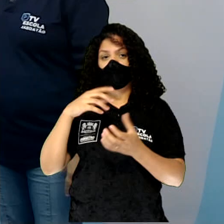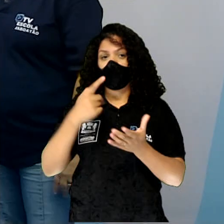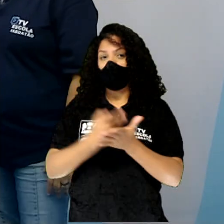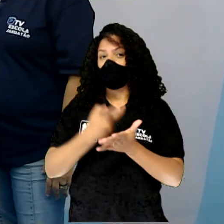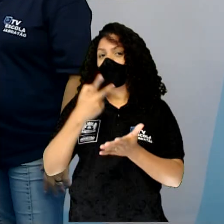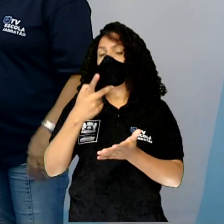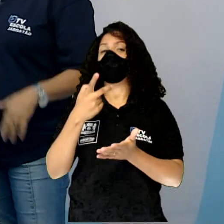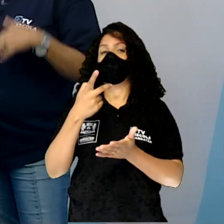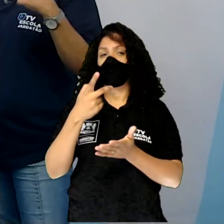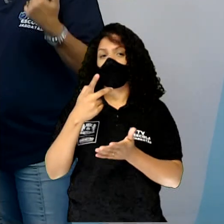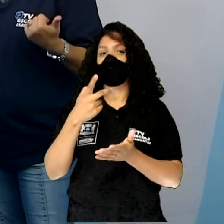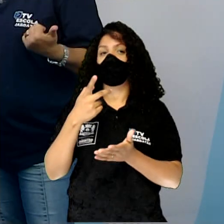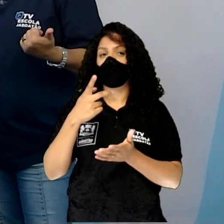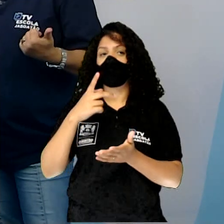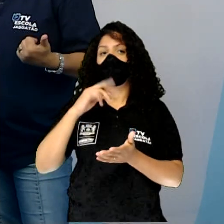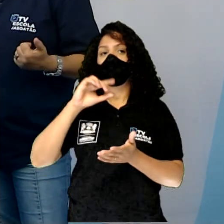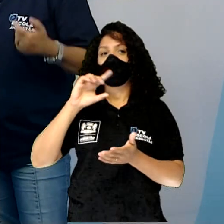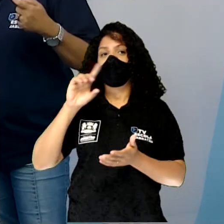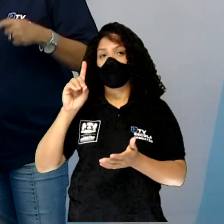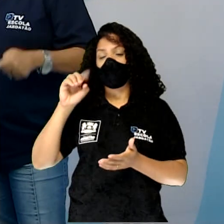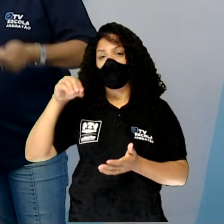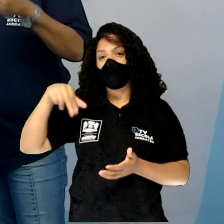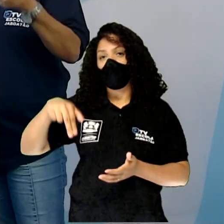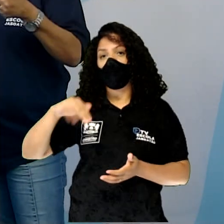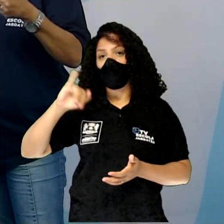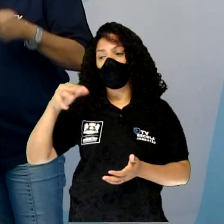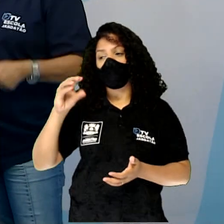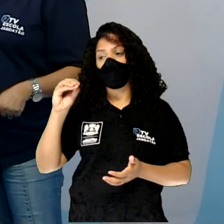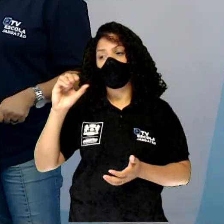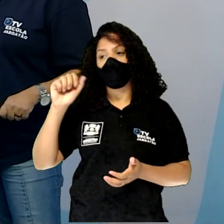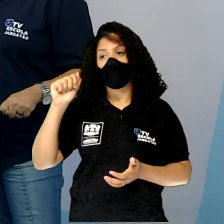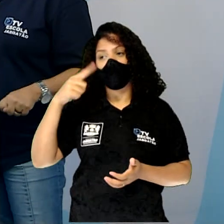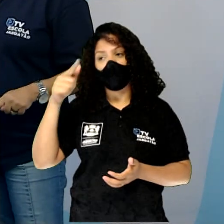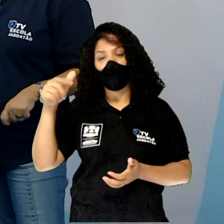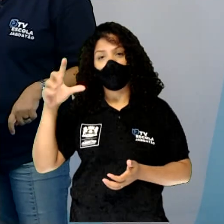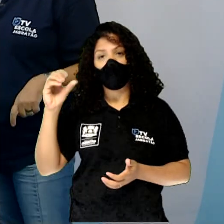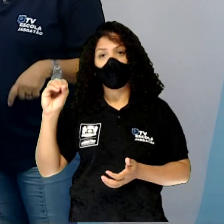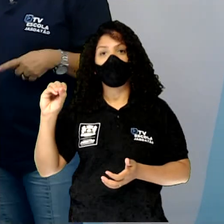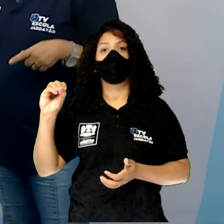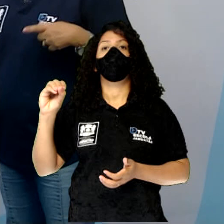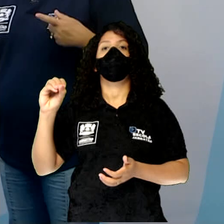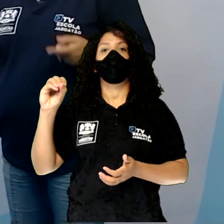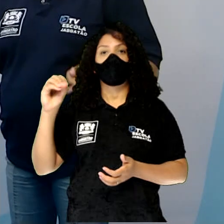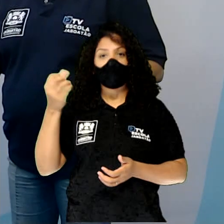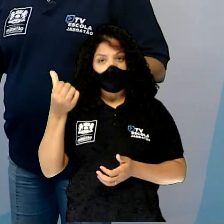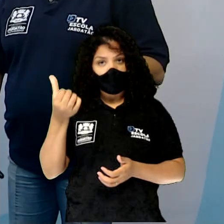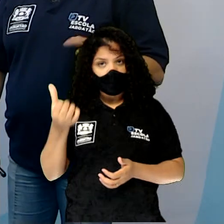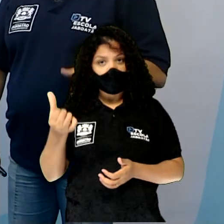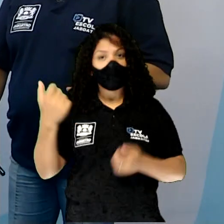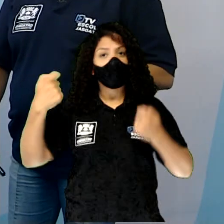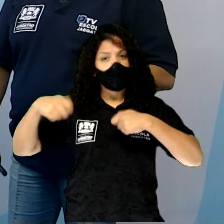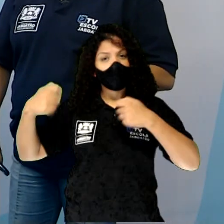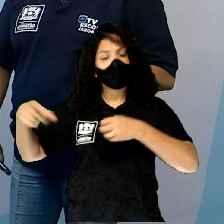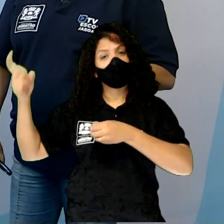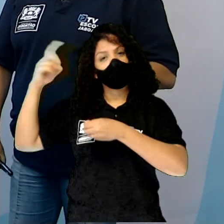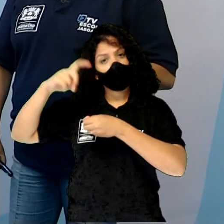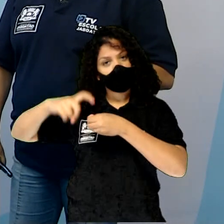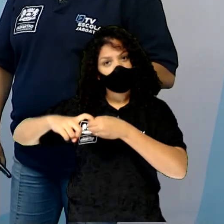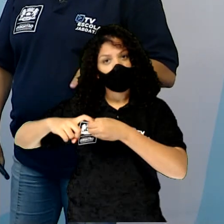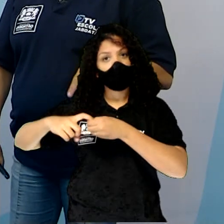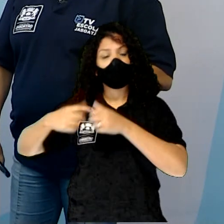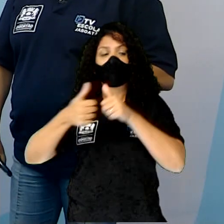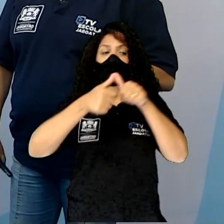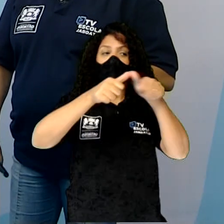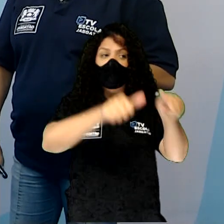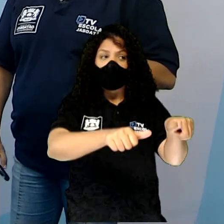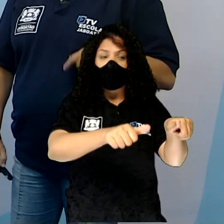João VI teve que retornar para Portugal. Ele foi, né, intimado a voltar. E deixou o príncipe Dom Pedro como regente